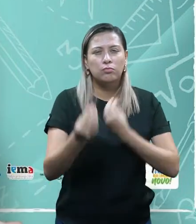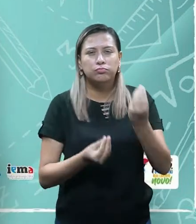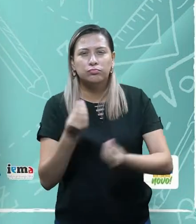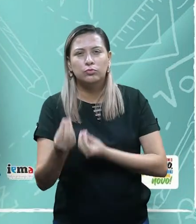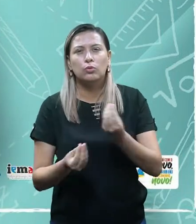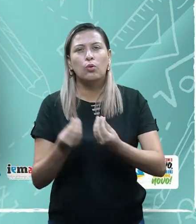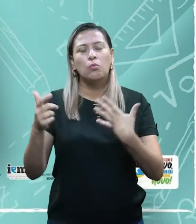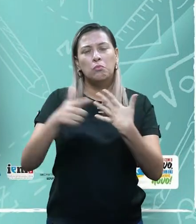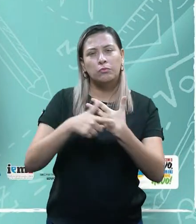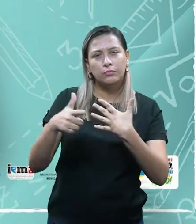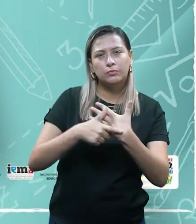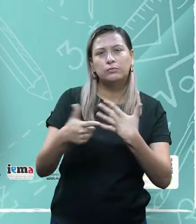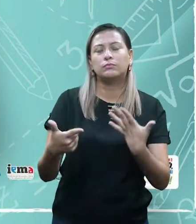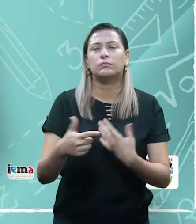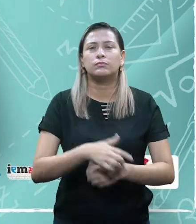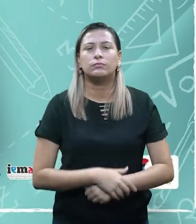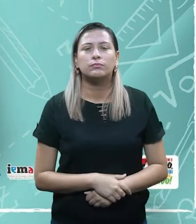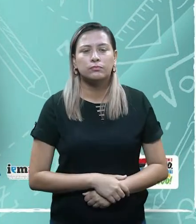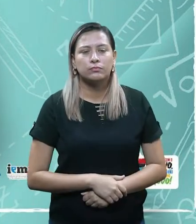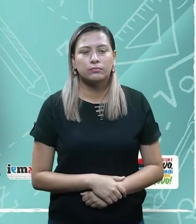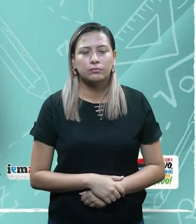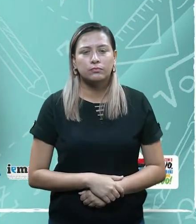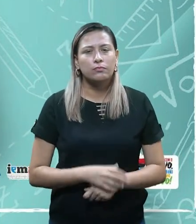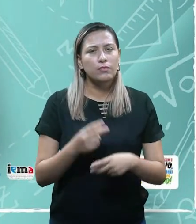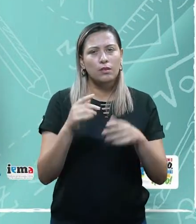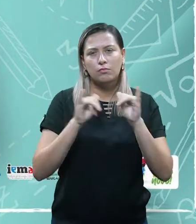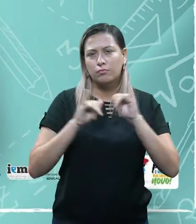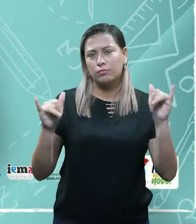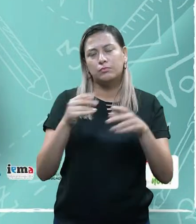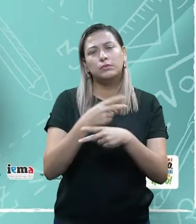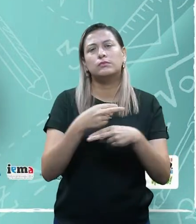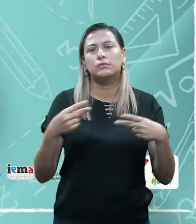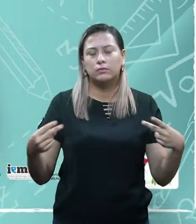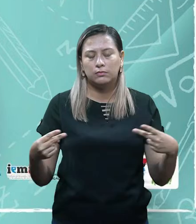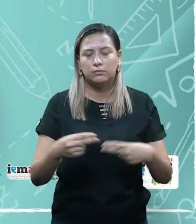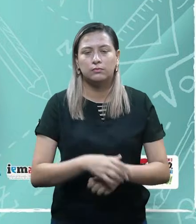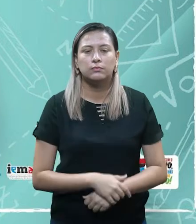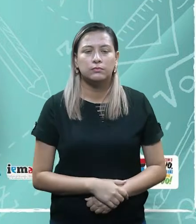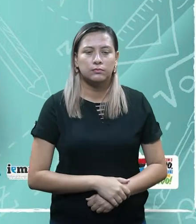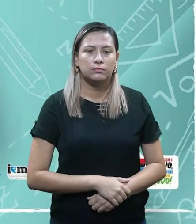ele faz, então ele vai te dar várias informações sobre ele. Então,